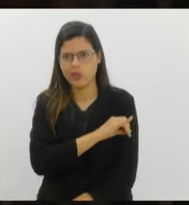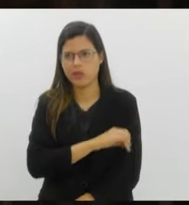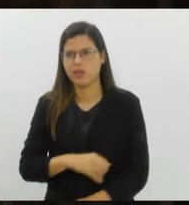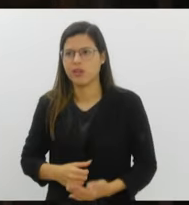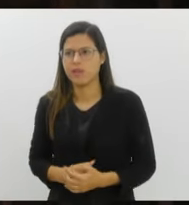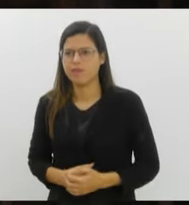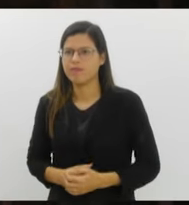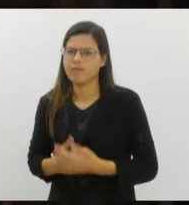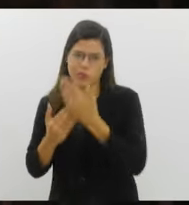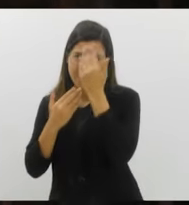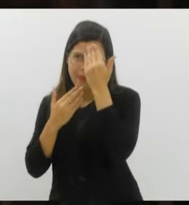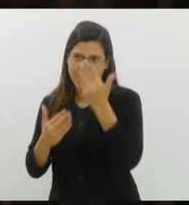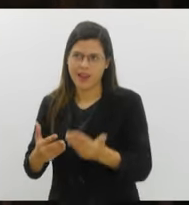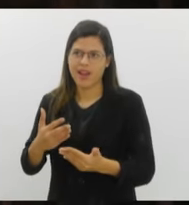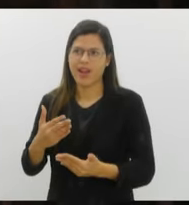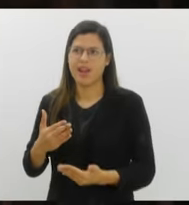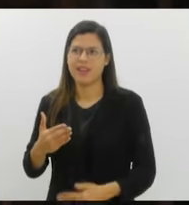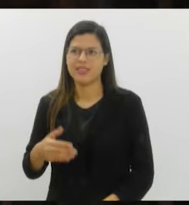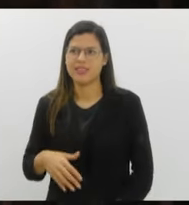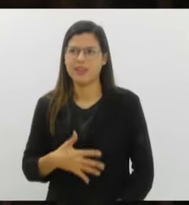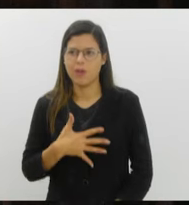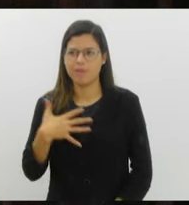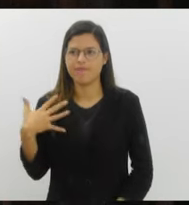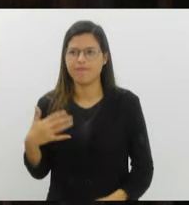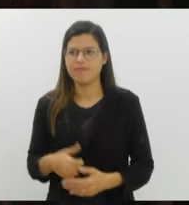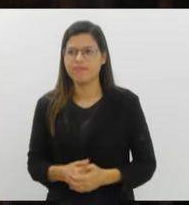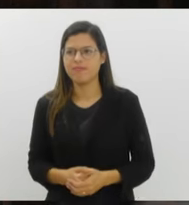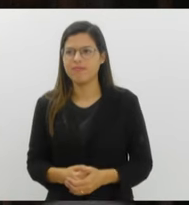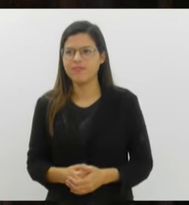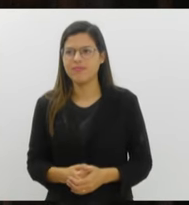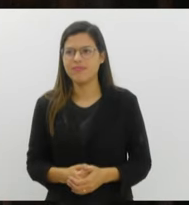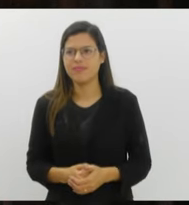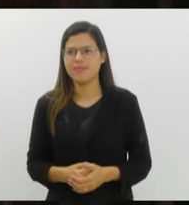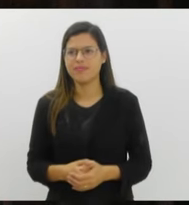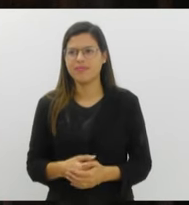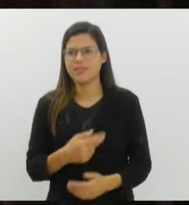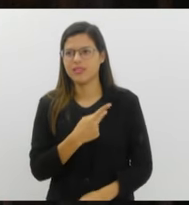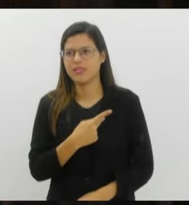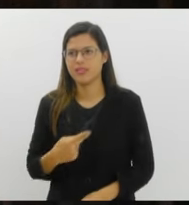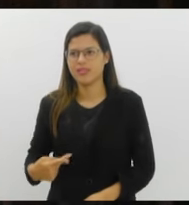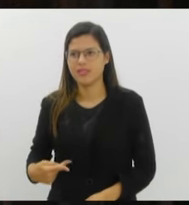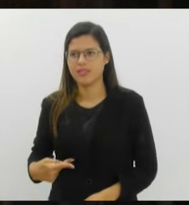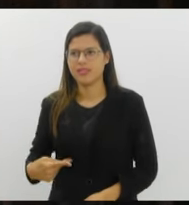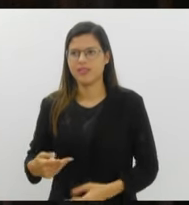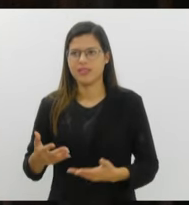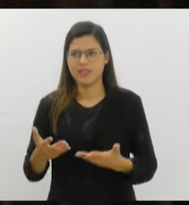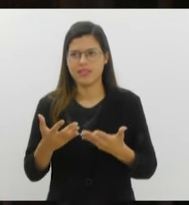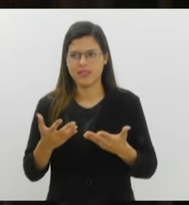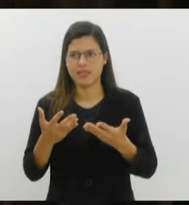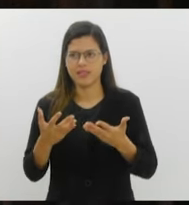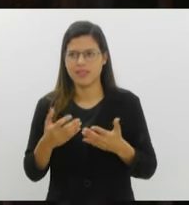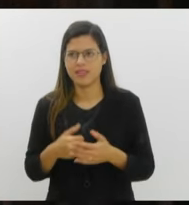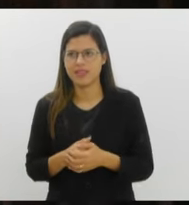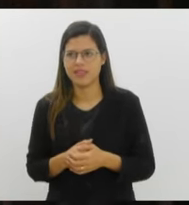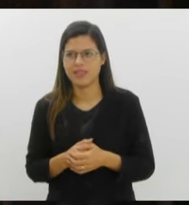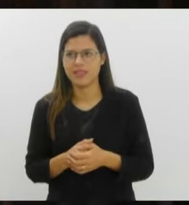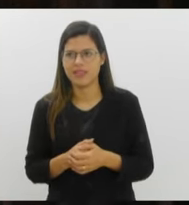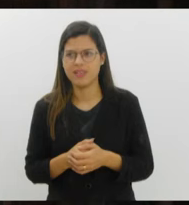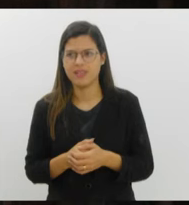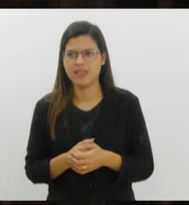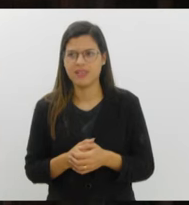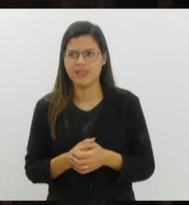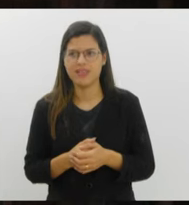amigo. Uma honra para mim, suas palavras. Muito pela ordem também, presidente. Quero... É a parte, deputado. Desculpa.